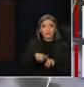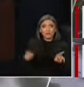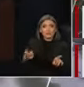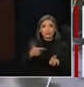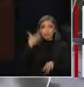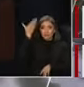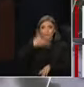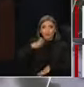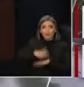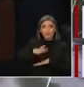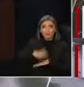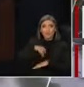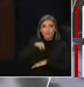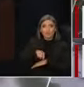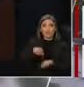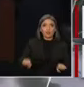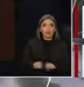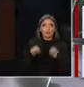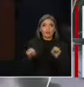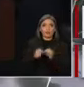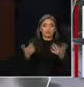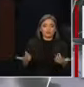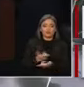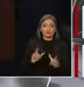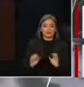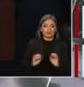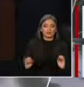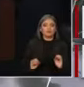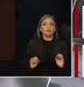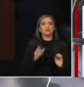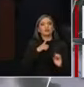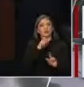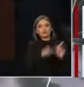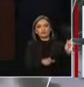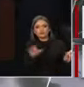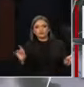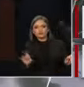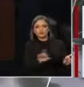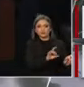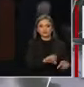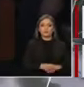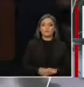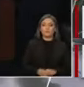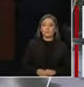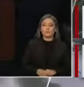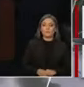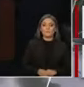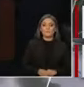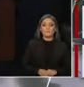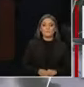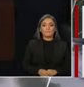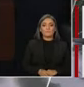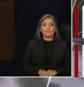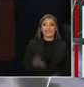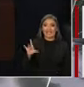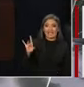concreta ou determinação minimamente individualizada. O desconhecimento sobre o que cada